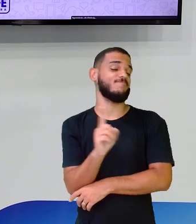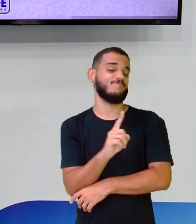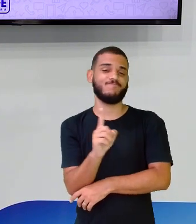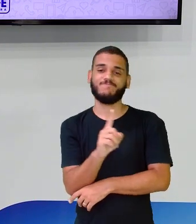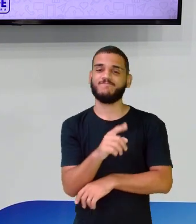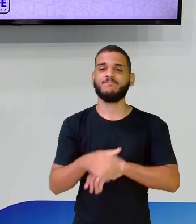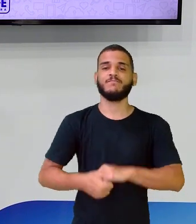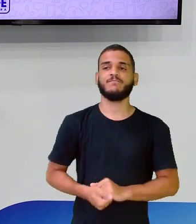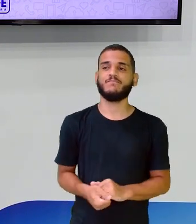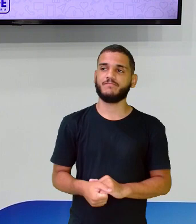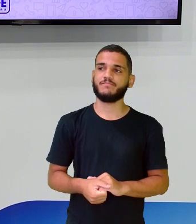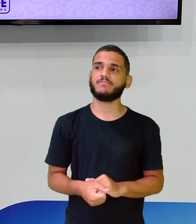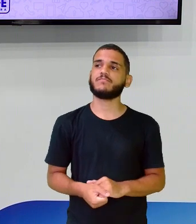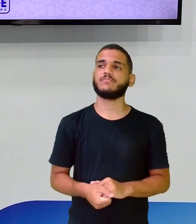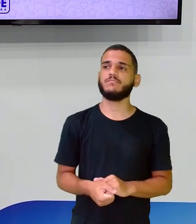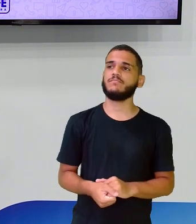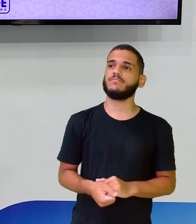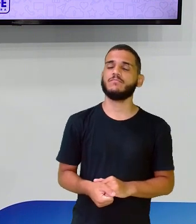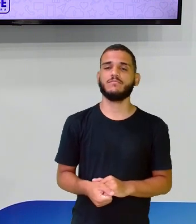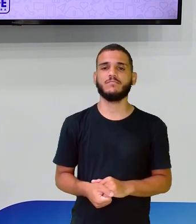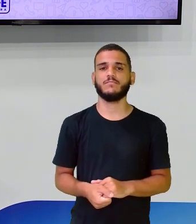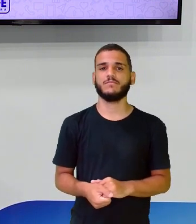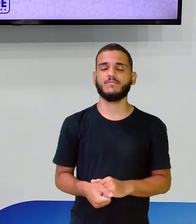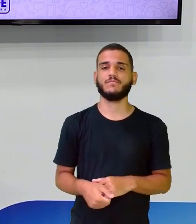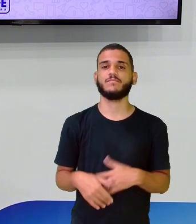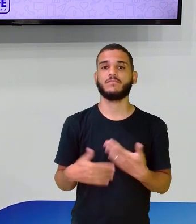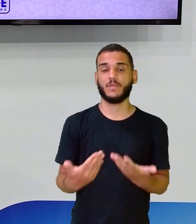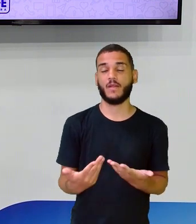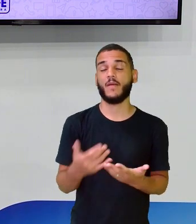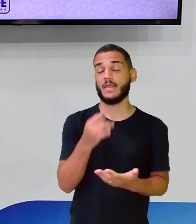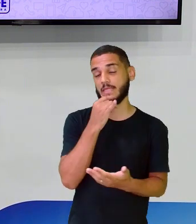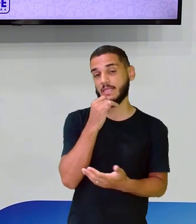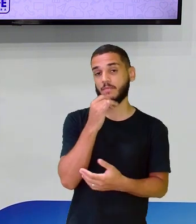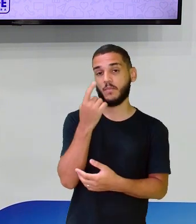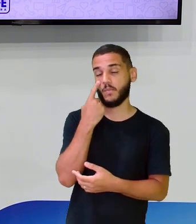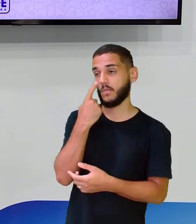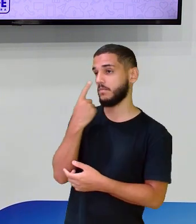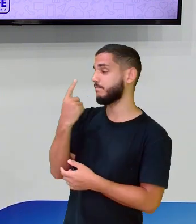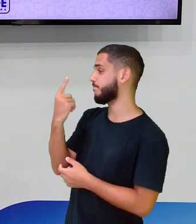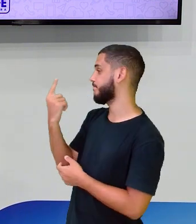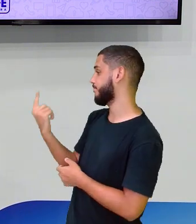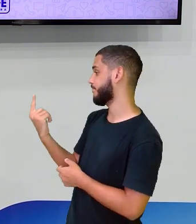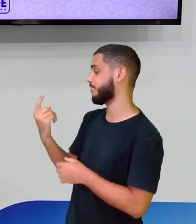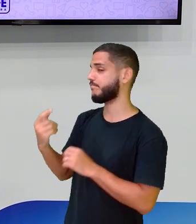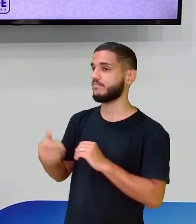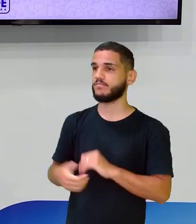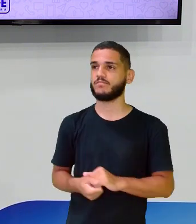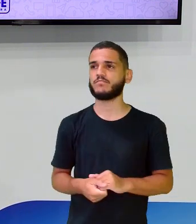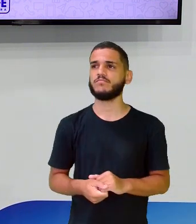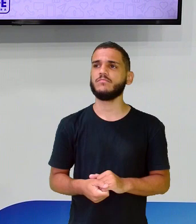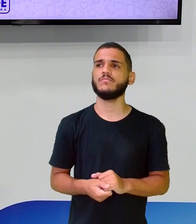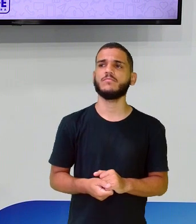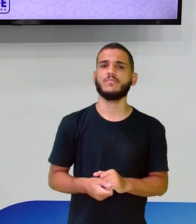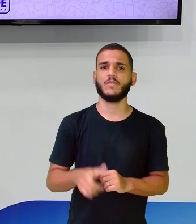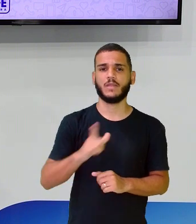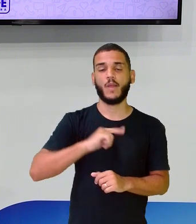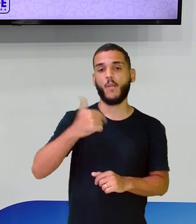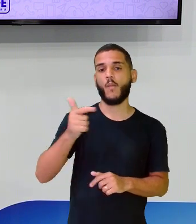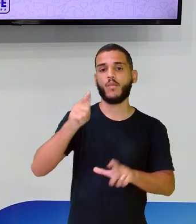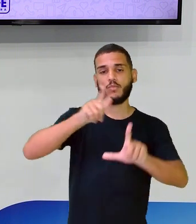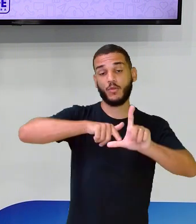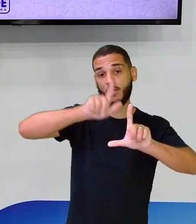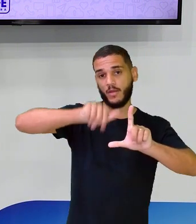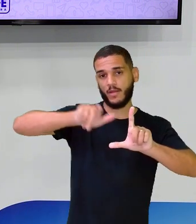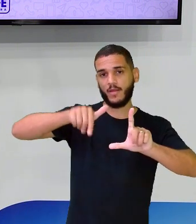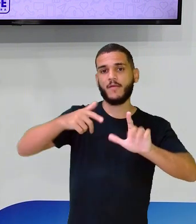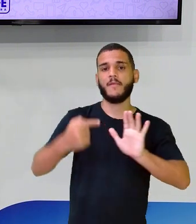planeta, não é verdade? Então, aqui a gente vai ver, ó, que eu já tenho outro gráfico. Isso